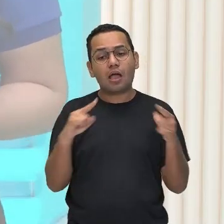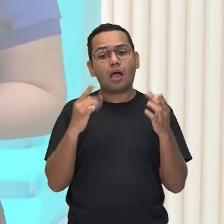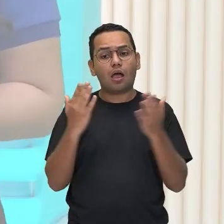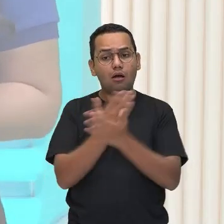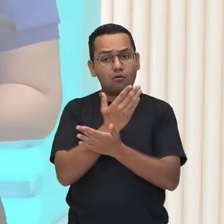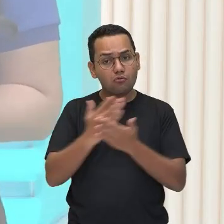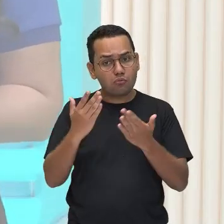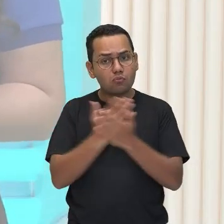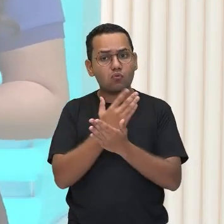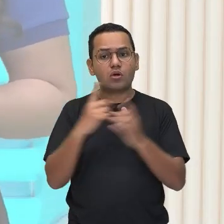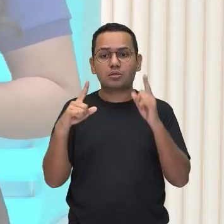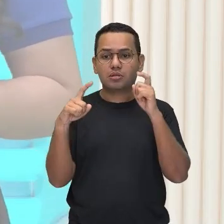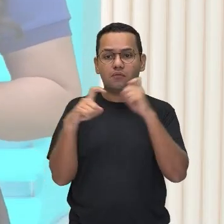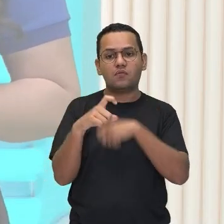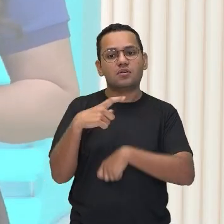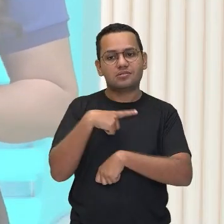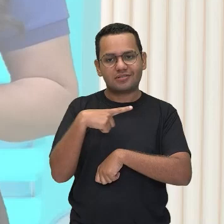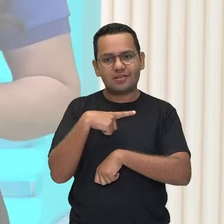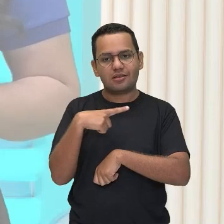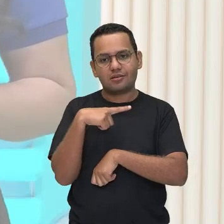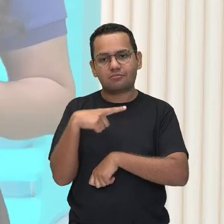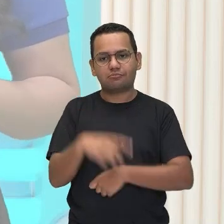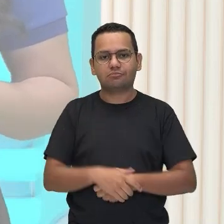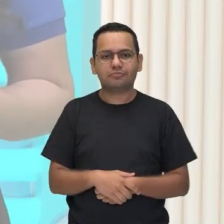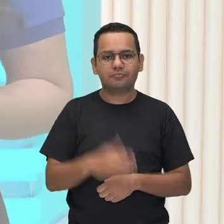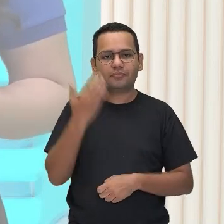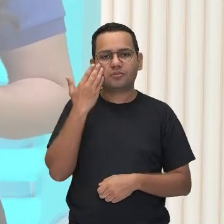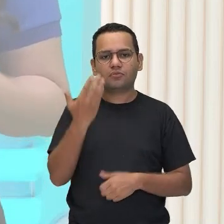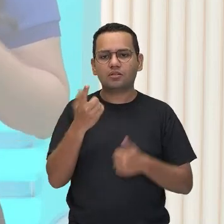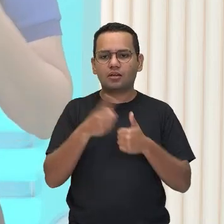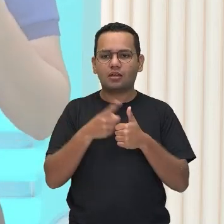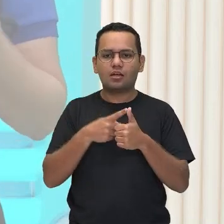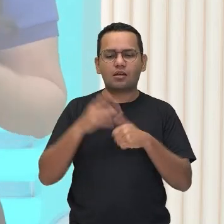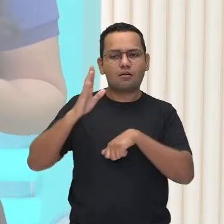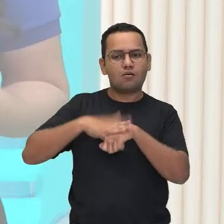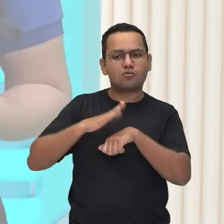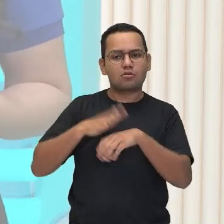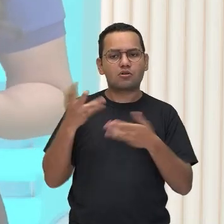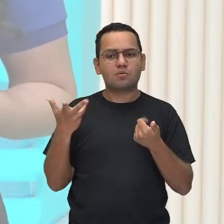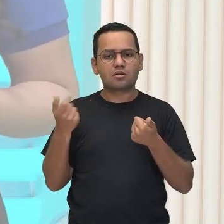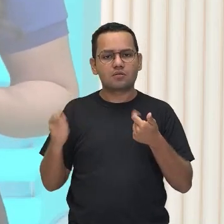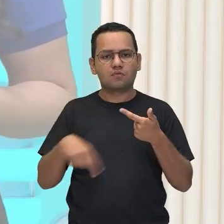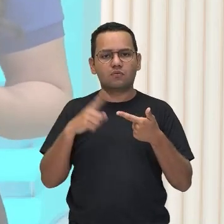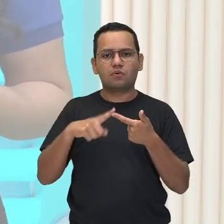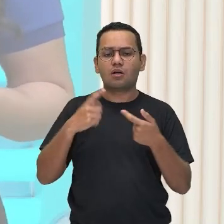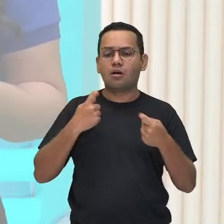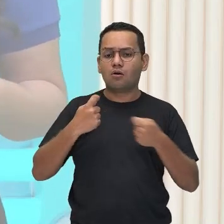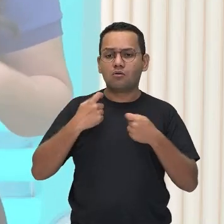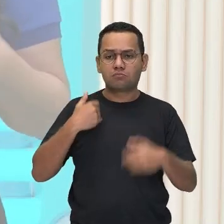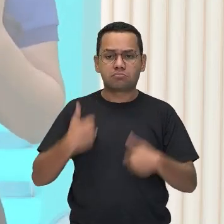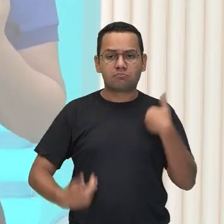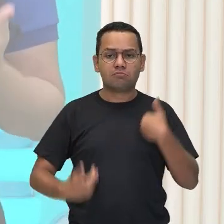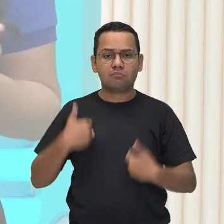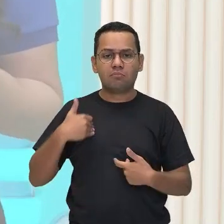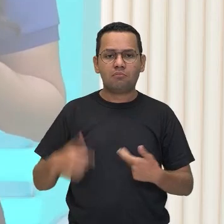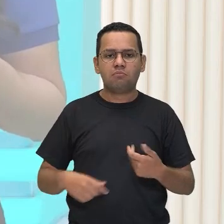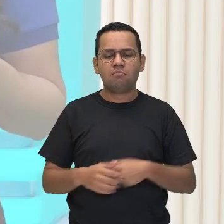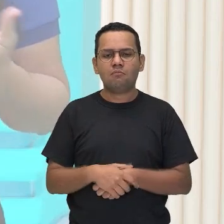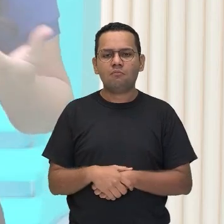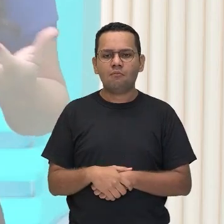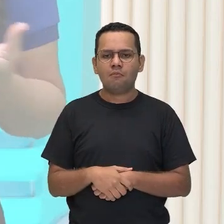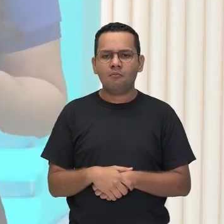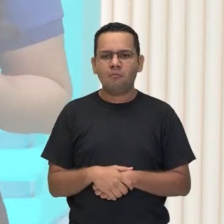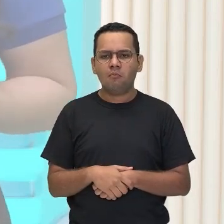realizar determinada atividade como talento individual condição física né A questão das habilidades física